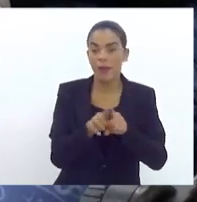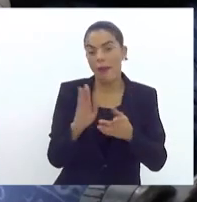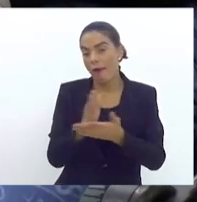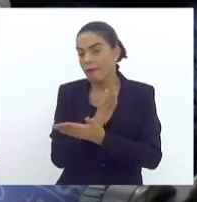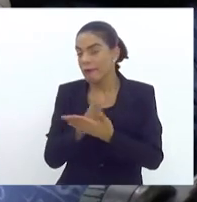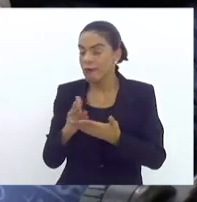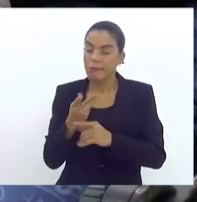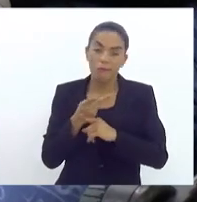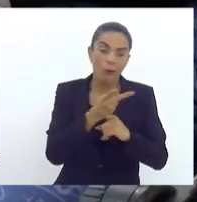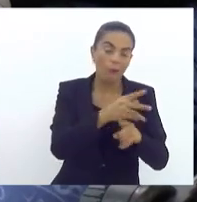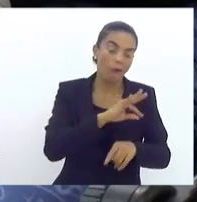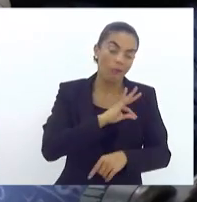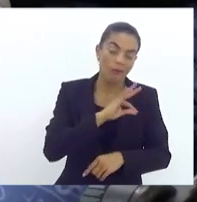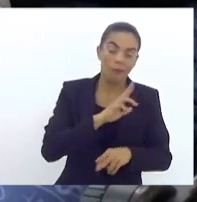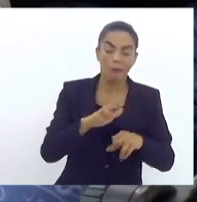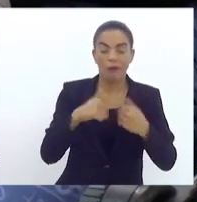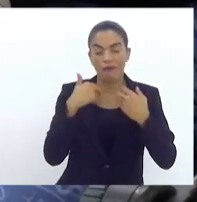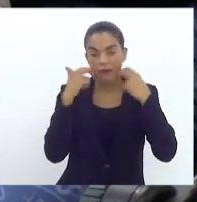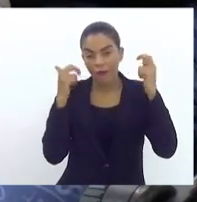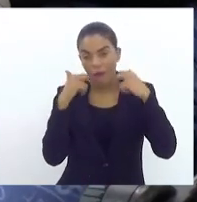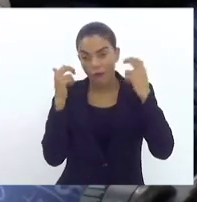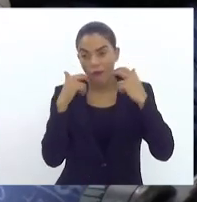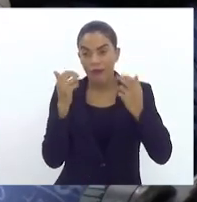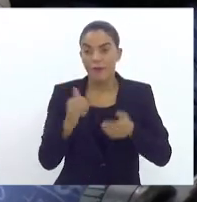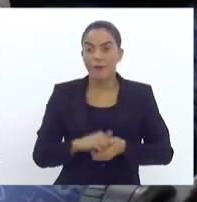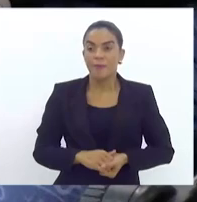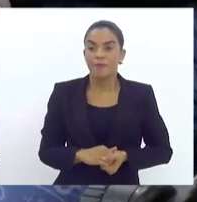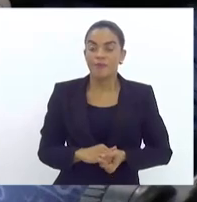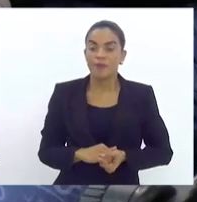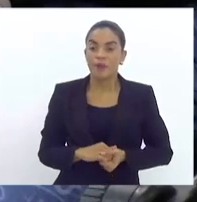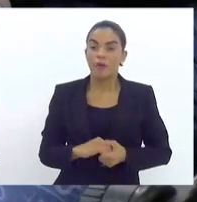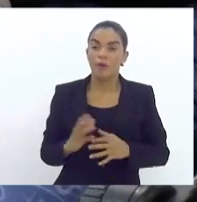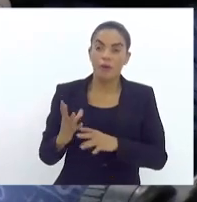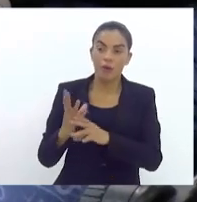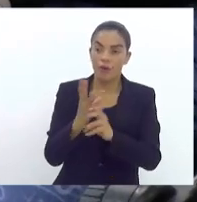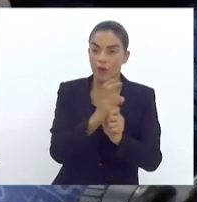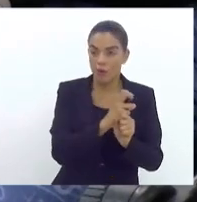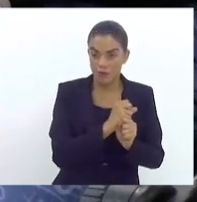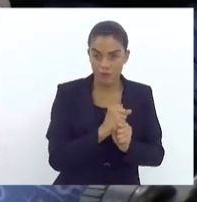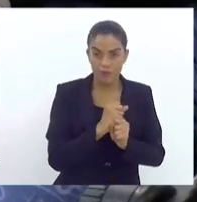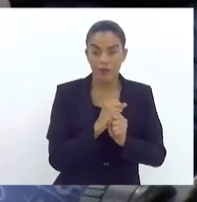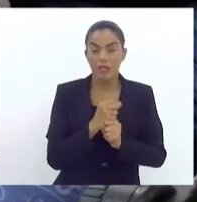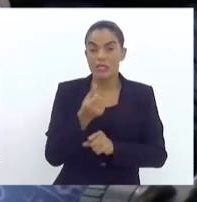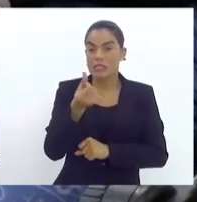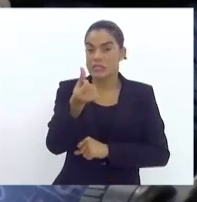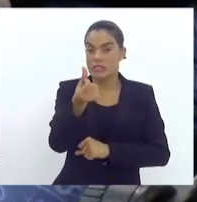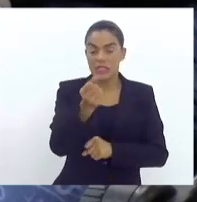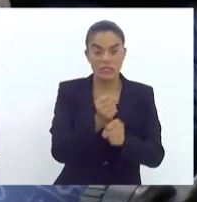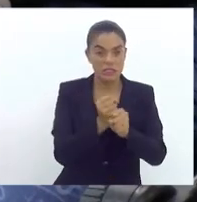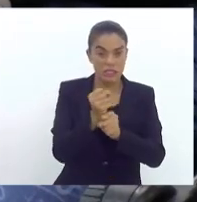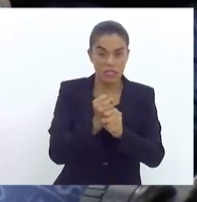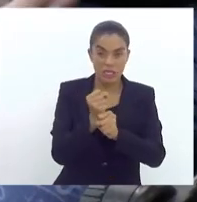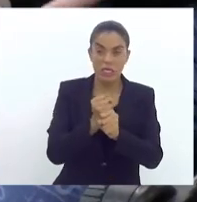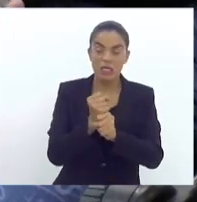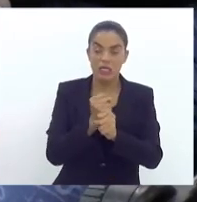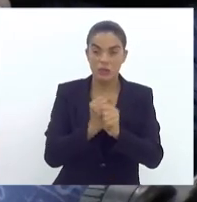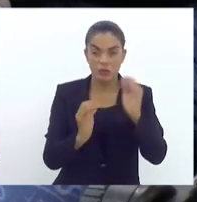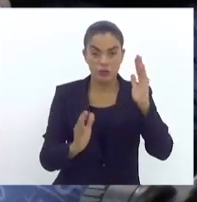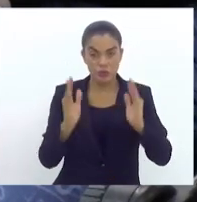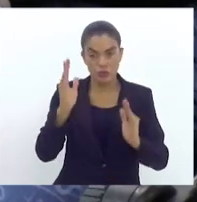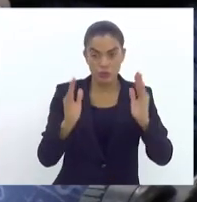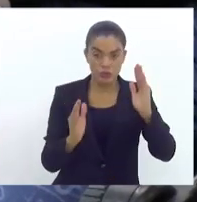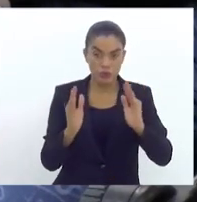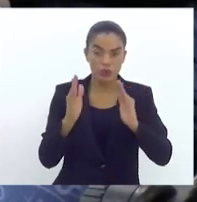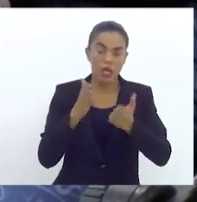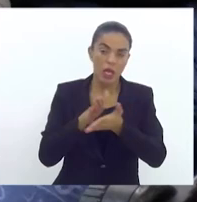vergonha enfim outras considerações os dados que eu dei são dados de seis anos e os dados estão aí